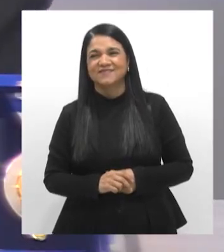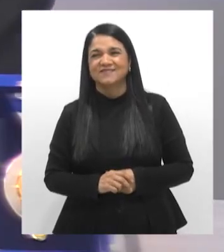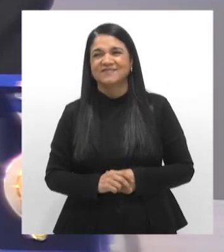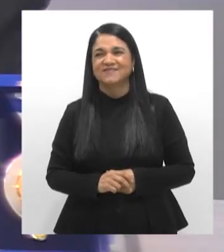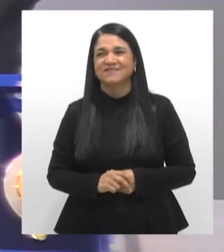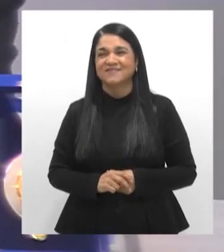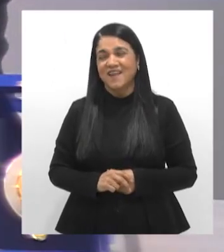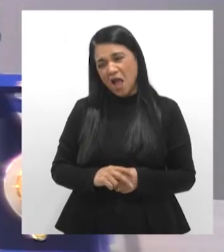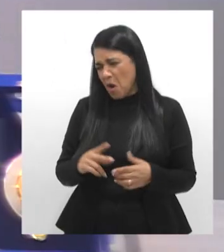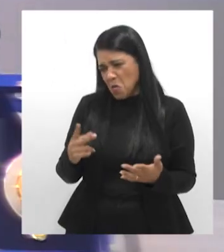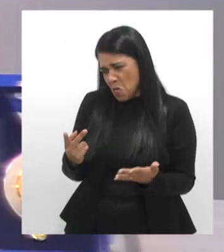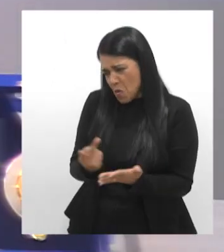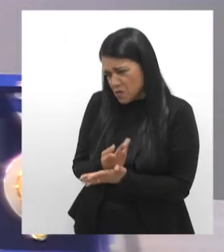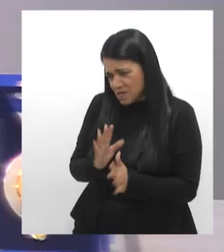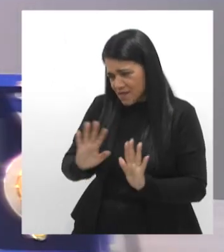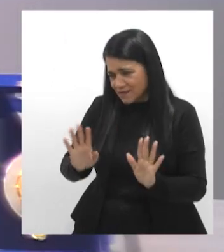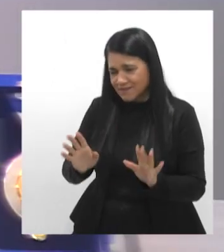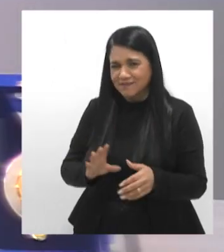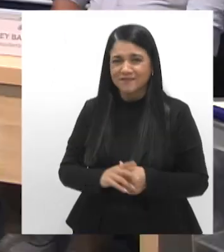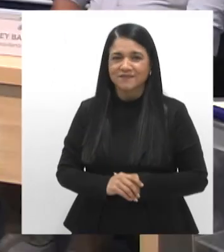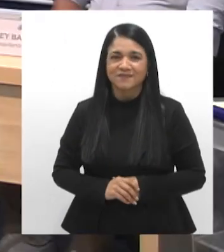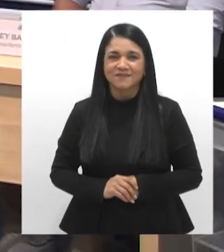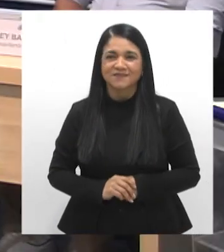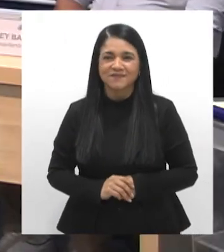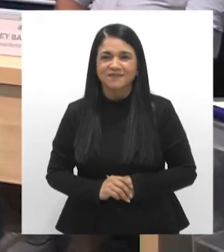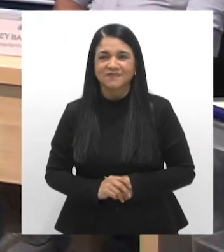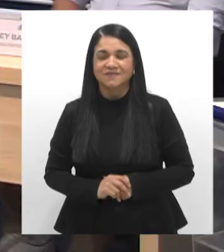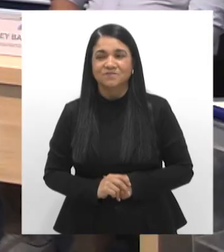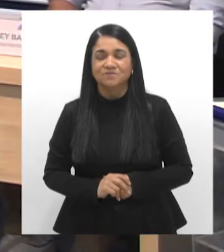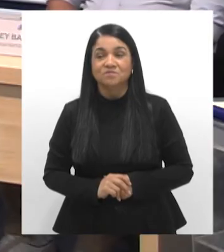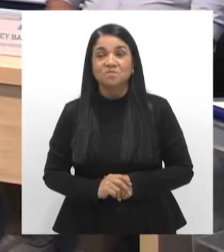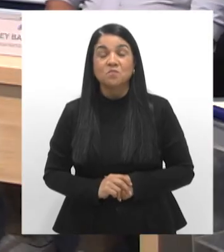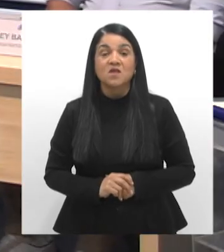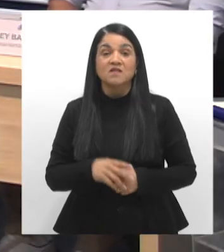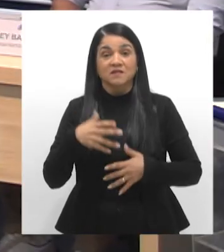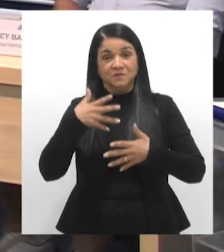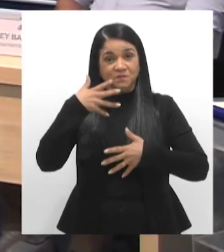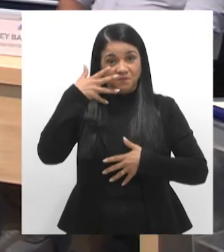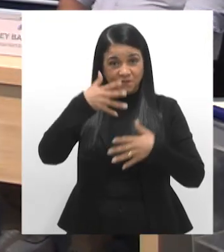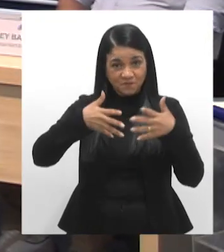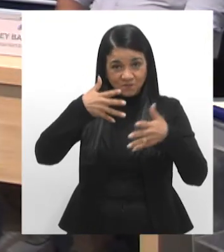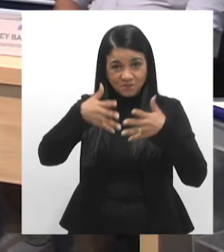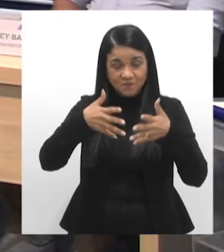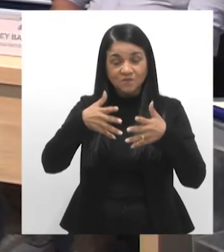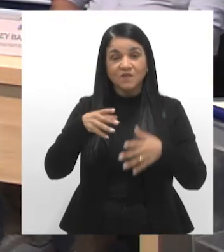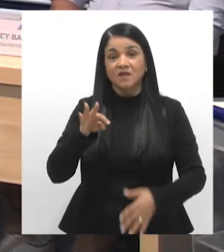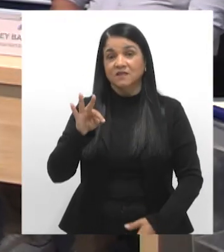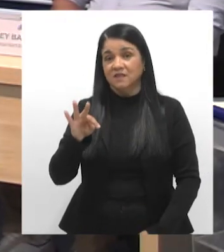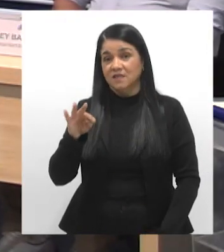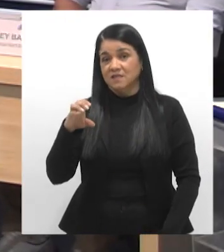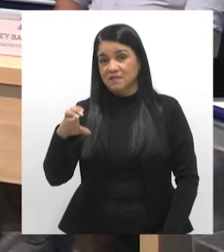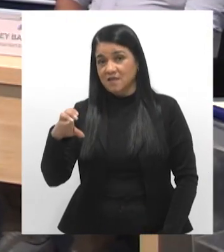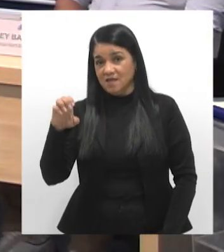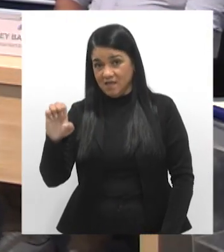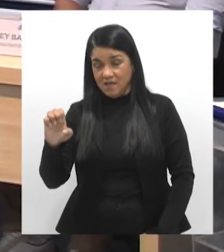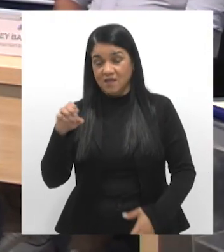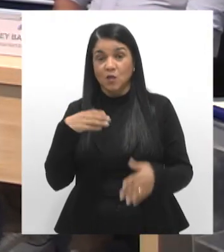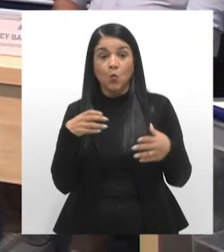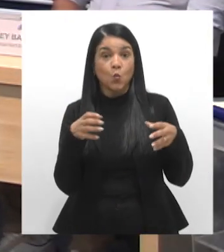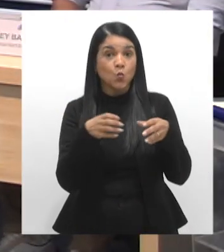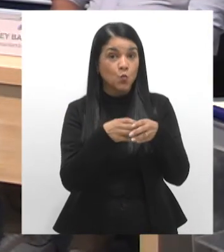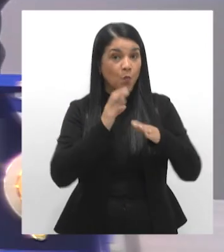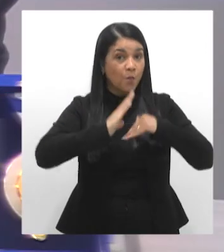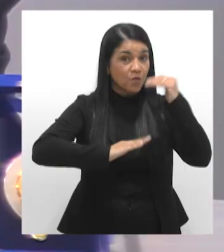Isso acontece. Bom, mas eu diria que o TCE tem um corpo